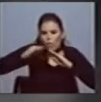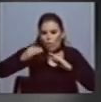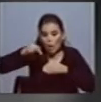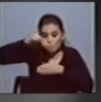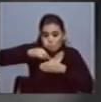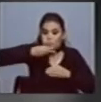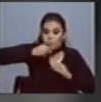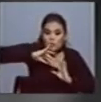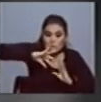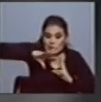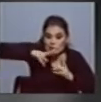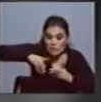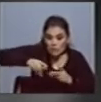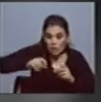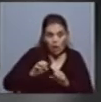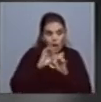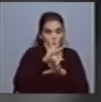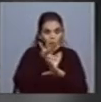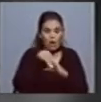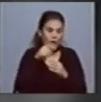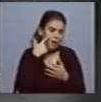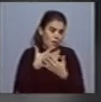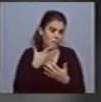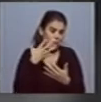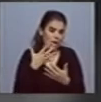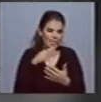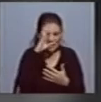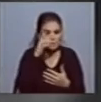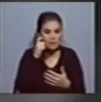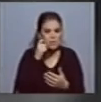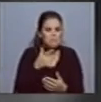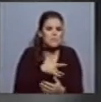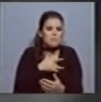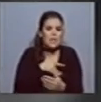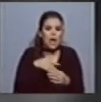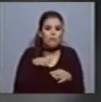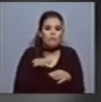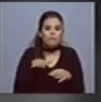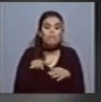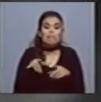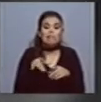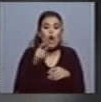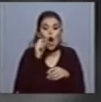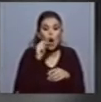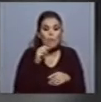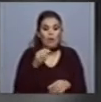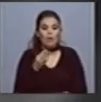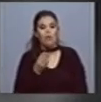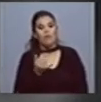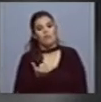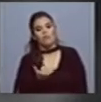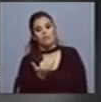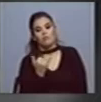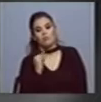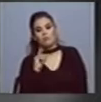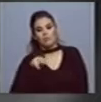planeta Terra, é, obviamente, uma aplicação evidente. Sabes quem é que adorou esta aplicação? Olha, foi um senhor chamado Wim Walk, que é um